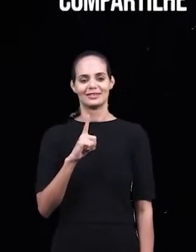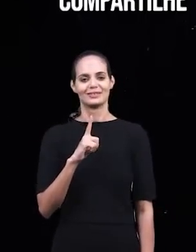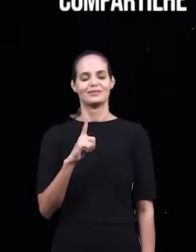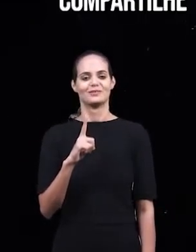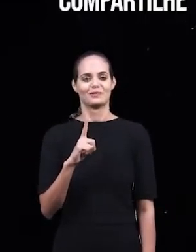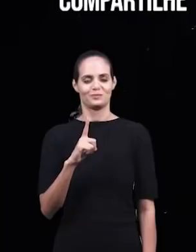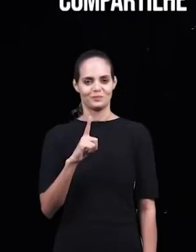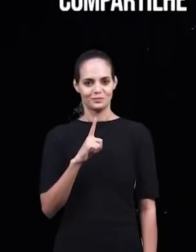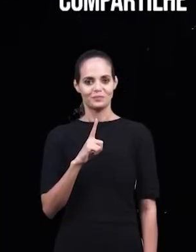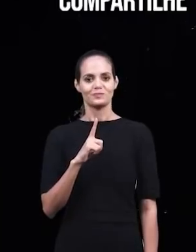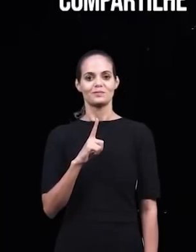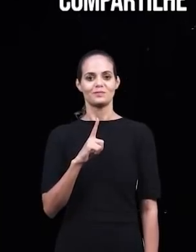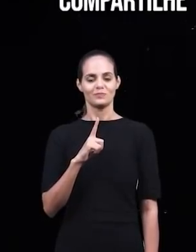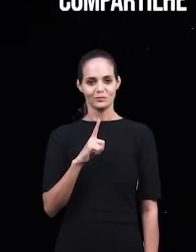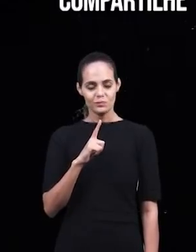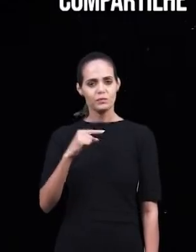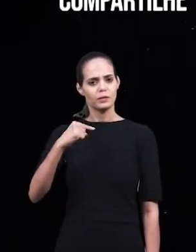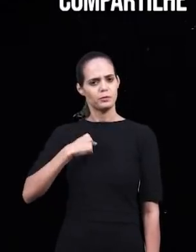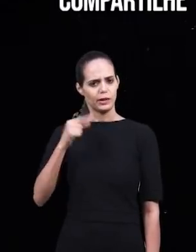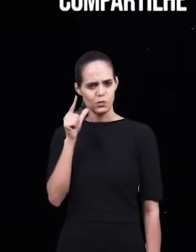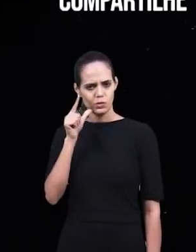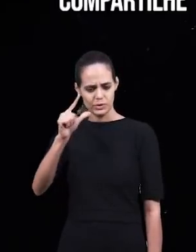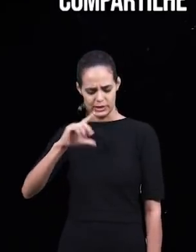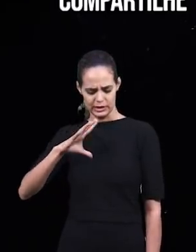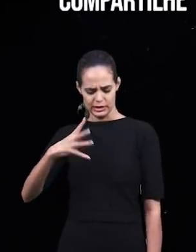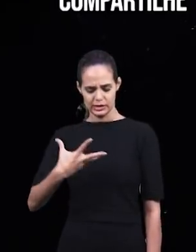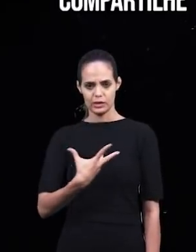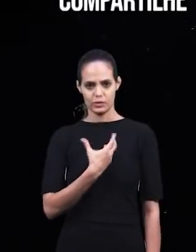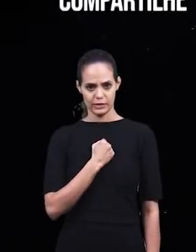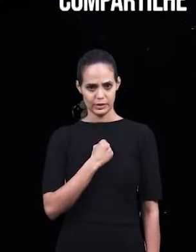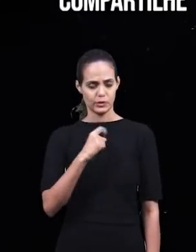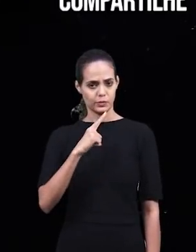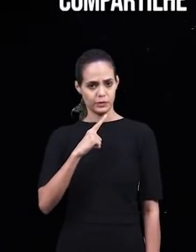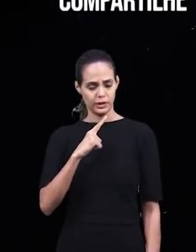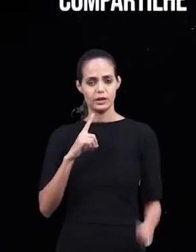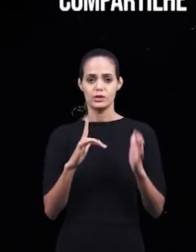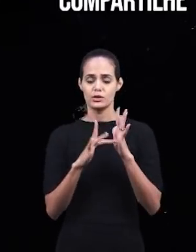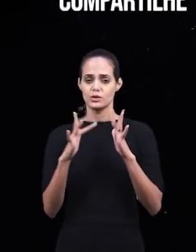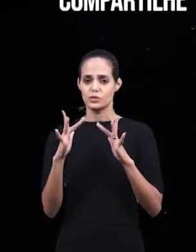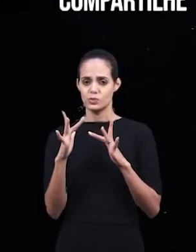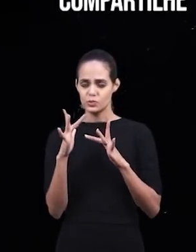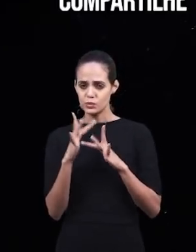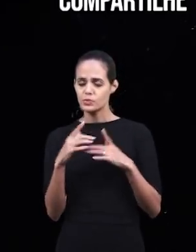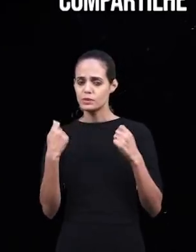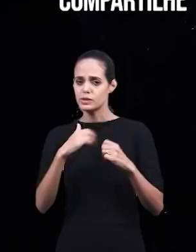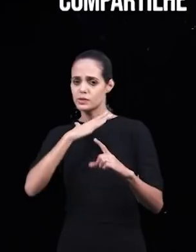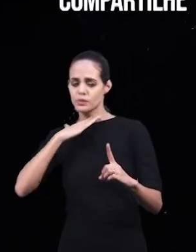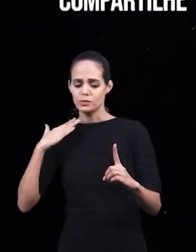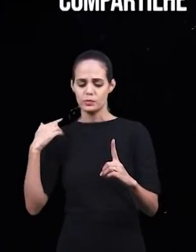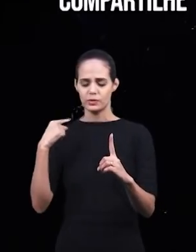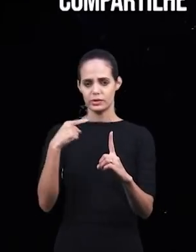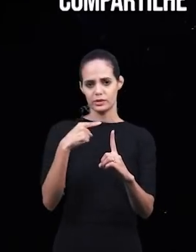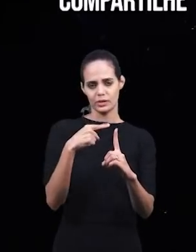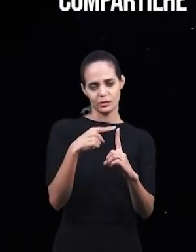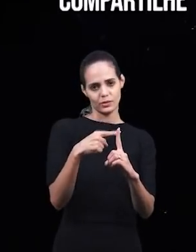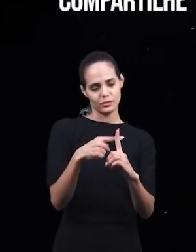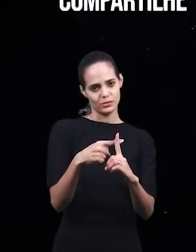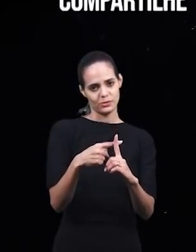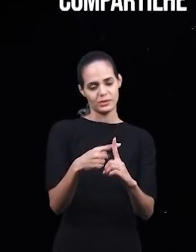feliz. Para me encontrar, perdeu sua vida,